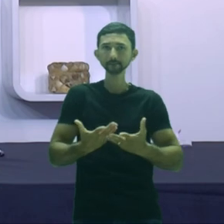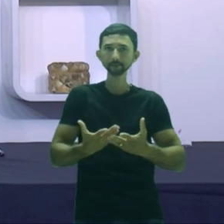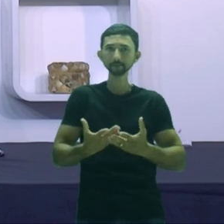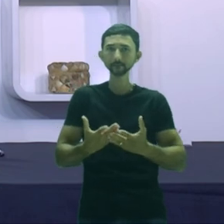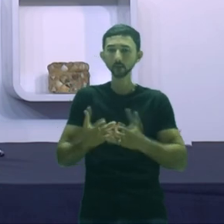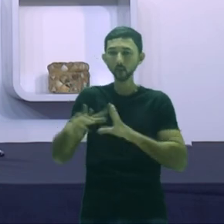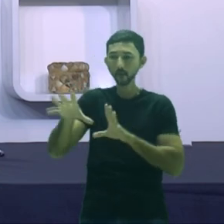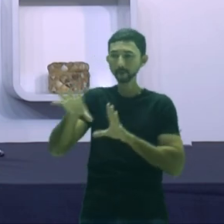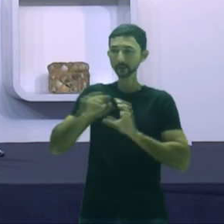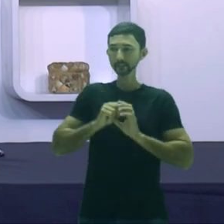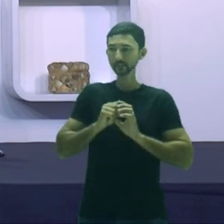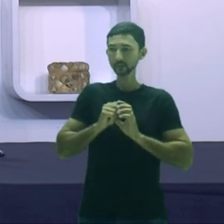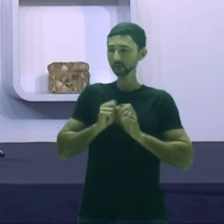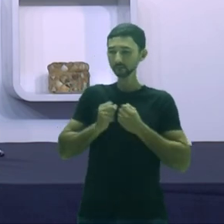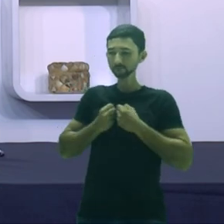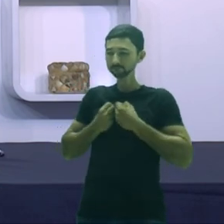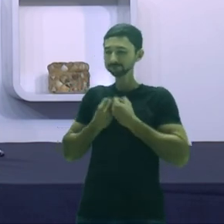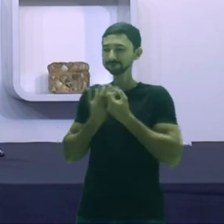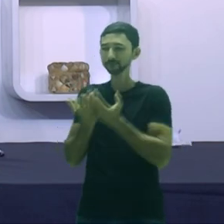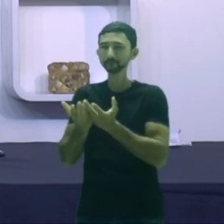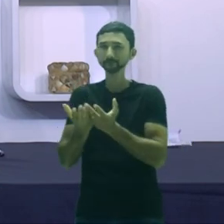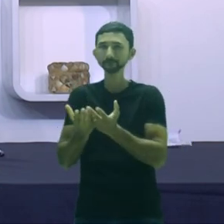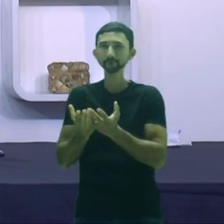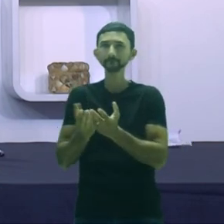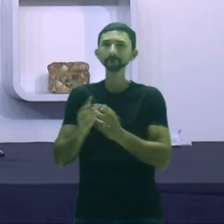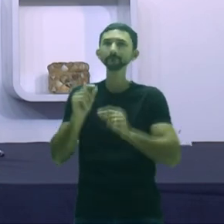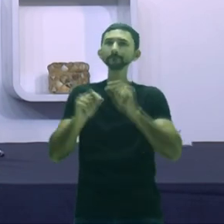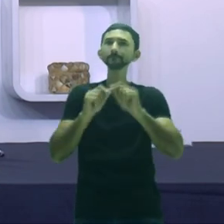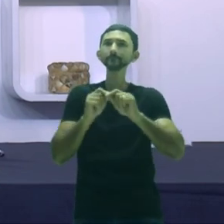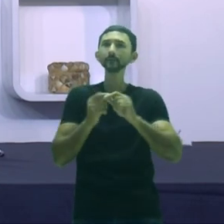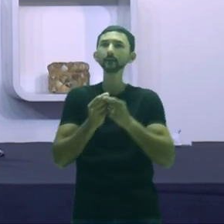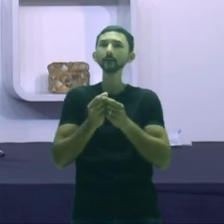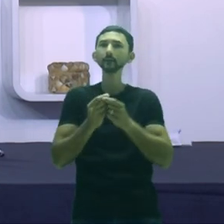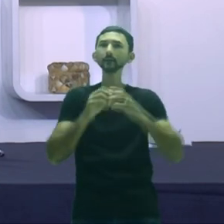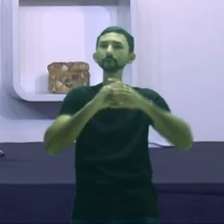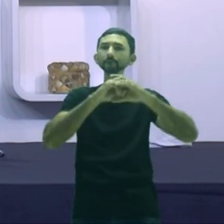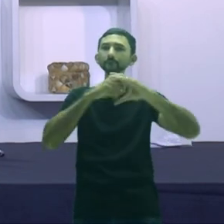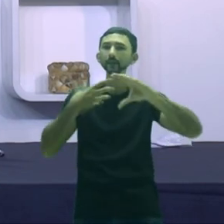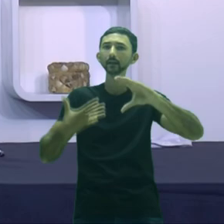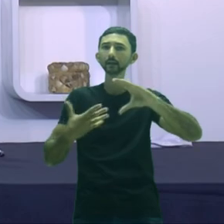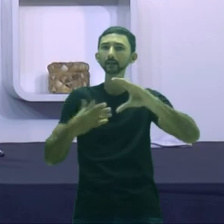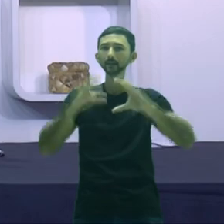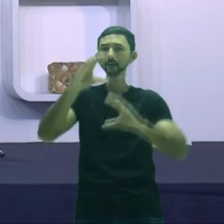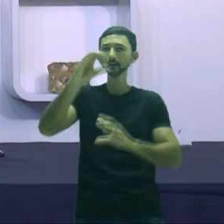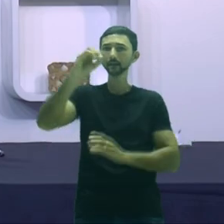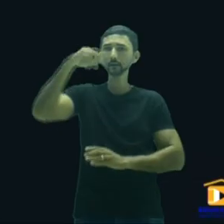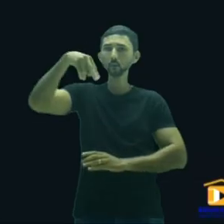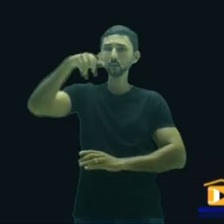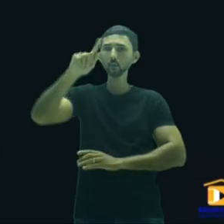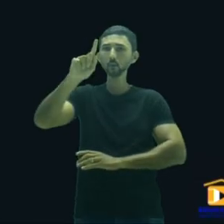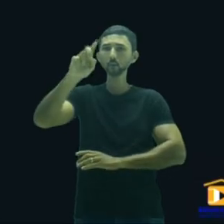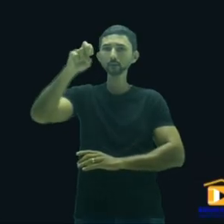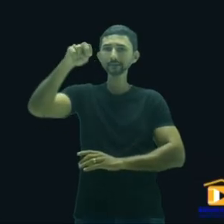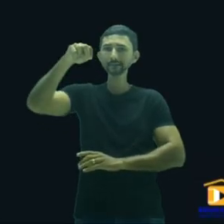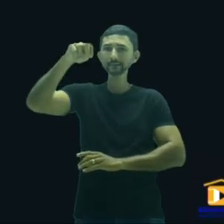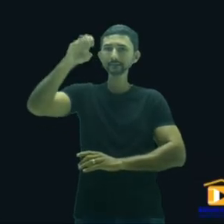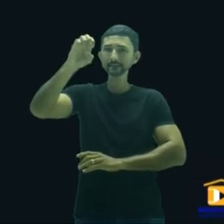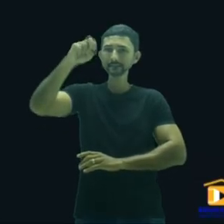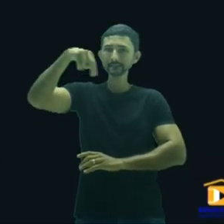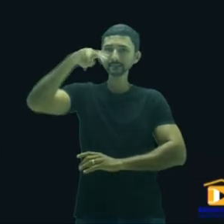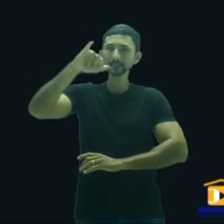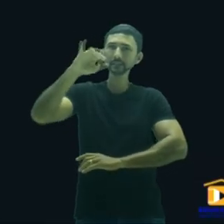são o quê? Transmitidas. Beleza. E o que é um caráter congênito? É é um caráter que ocorre